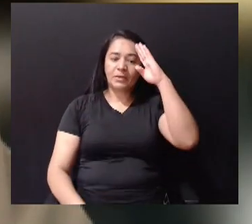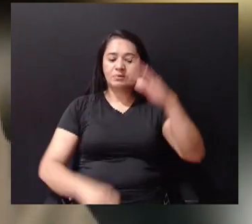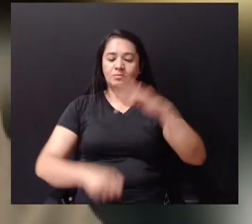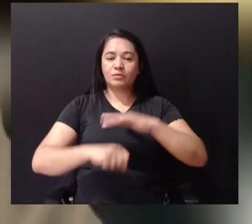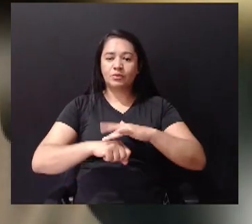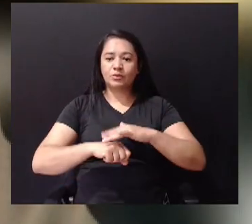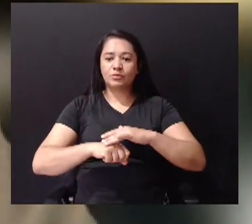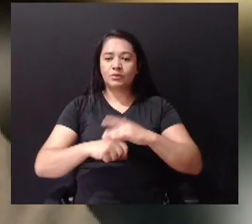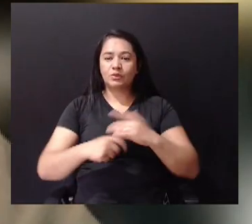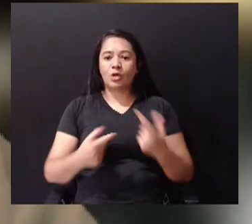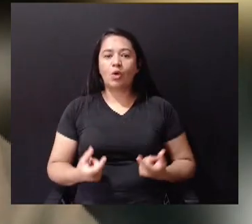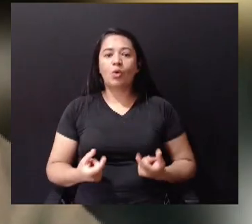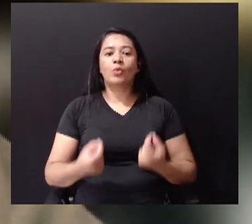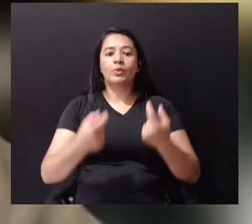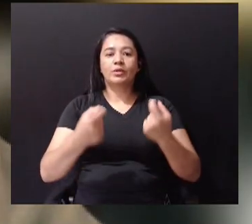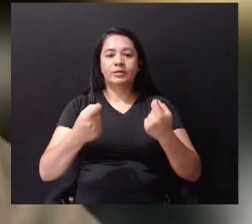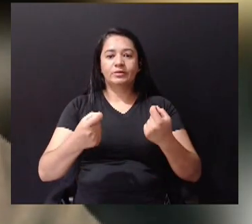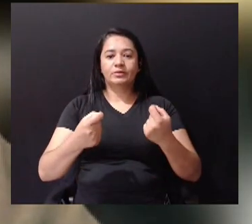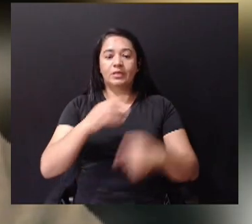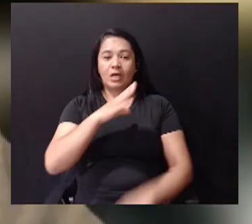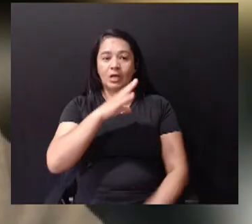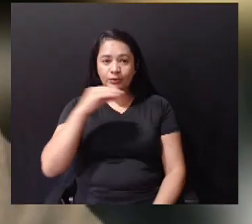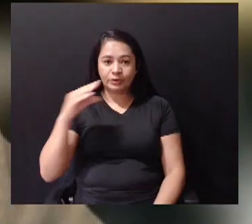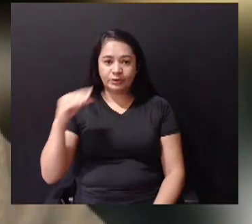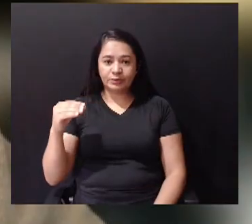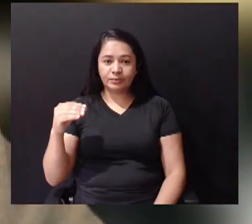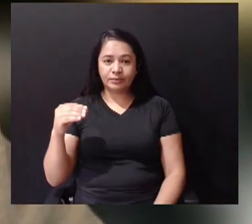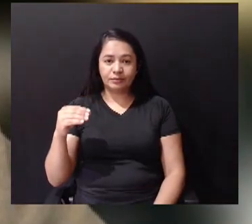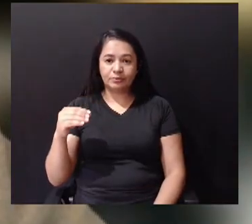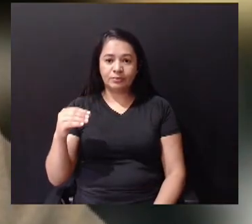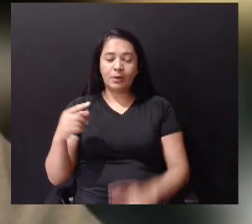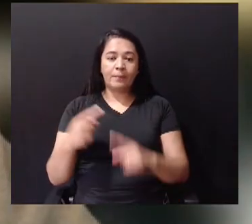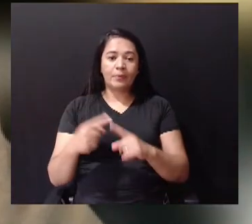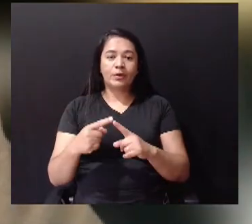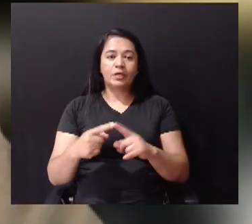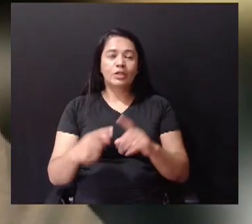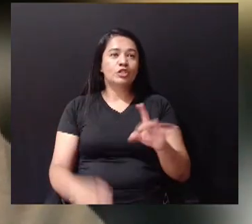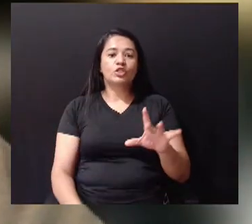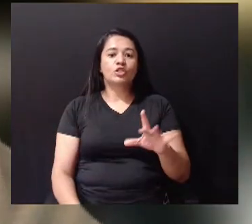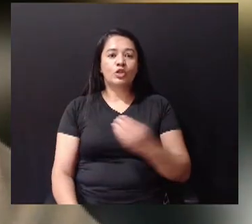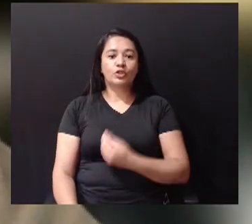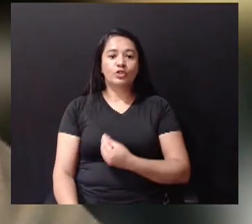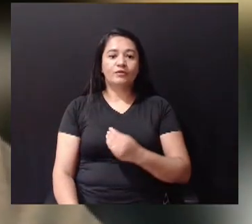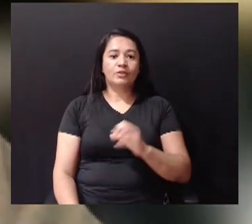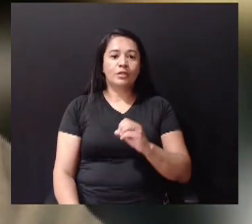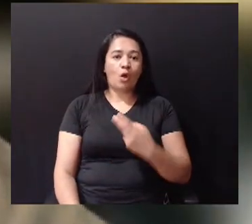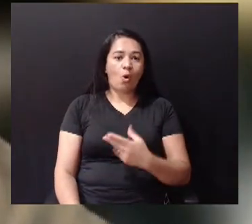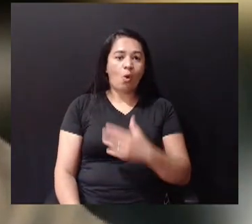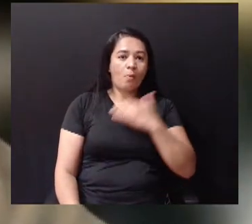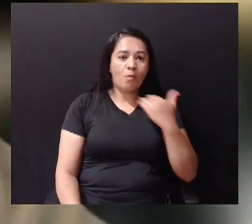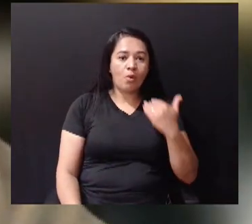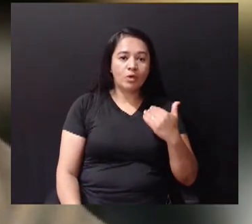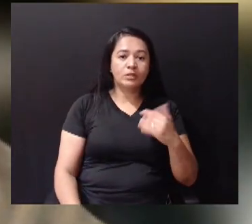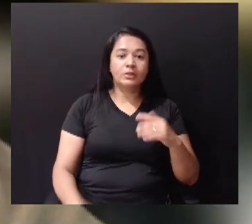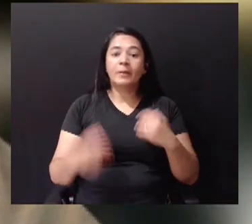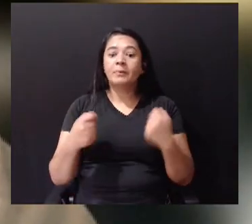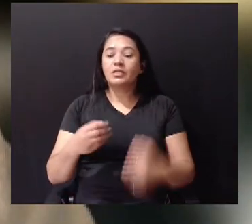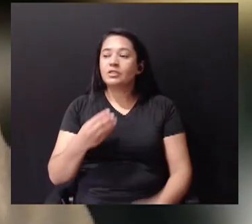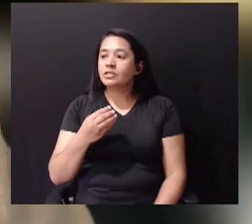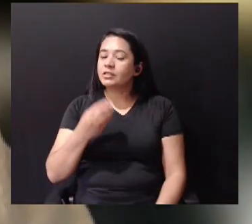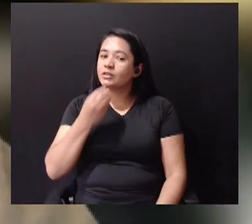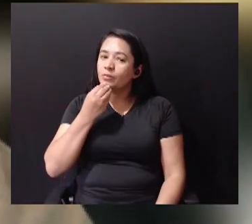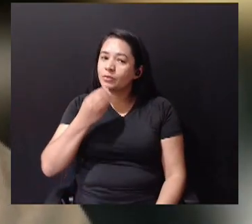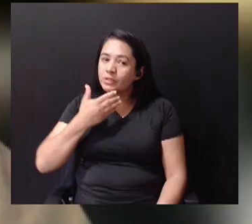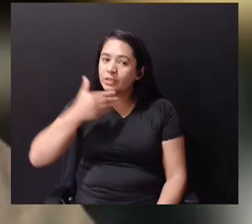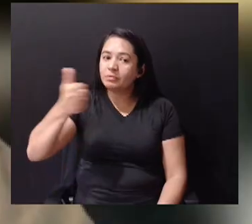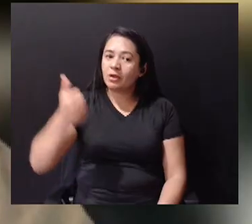e no adolescente, que é uma questão, obviamente, não é só de vida ou de morte. E se você não oferecer a melhor chance, a gente vai perder aquele caso, aquela